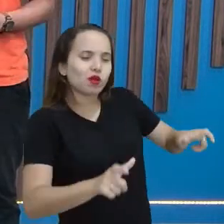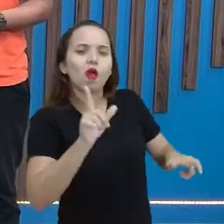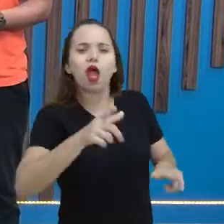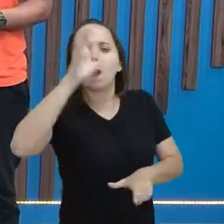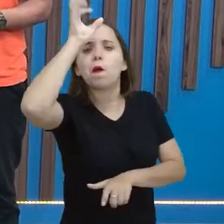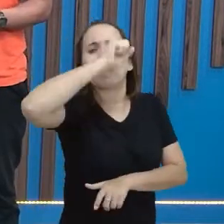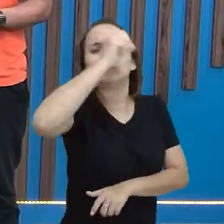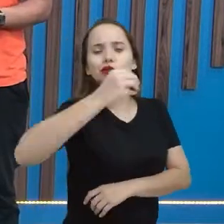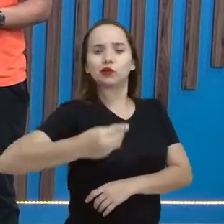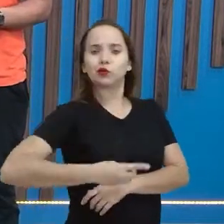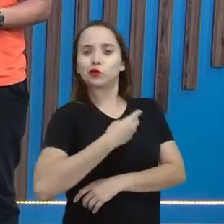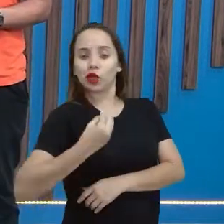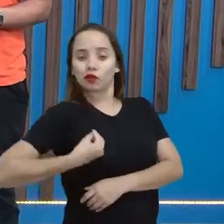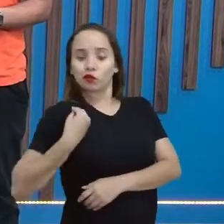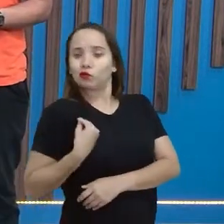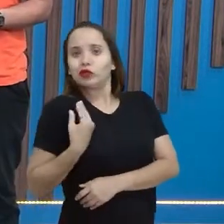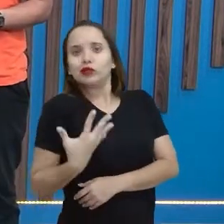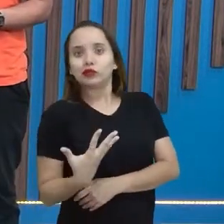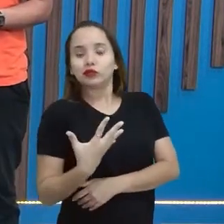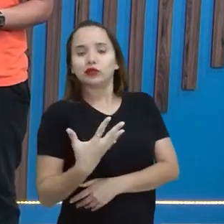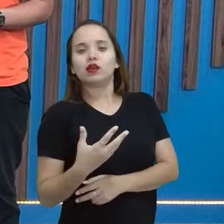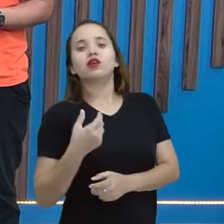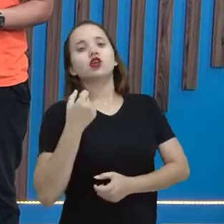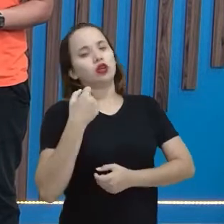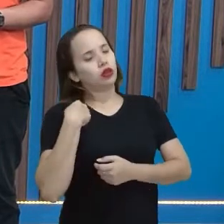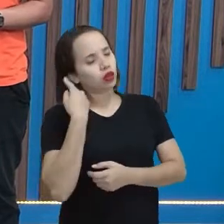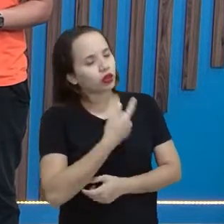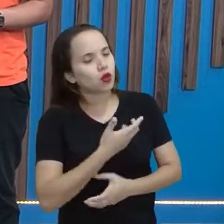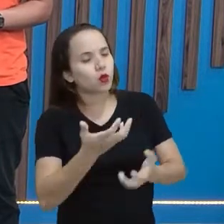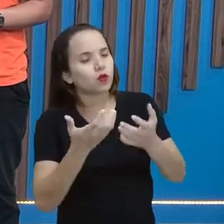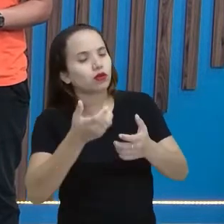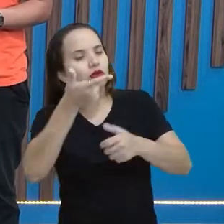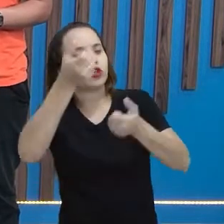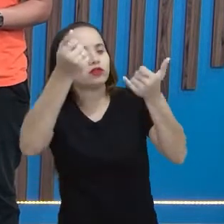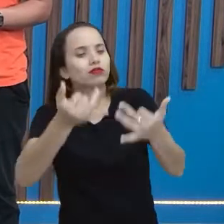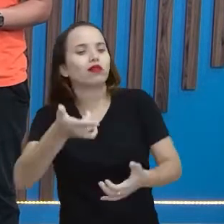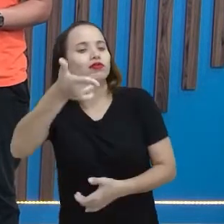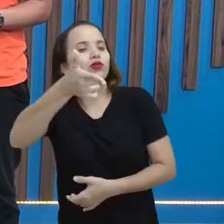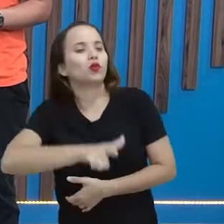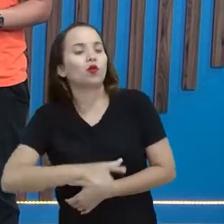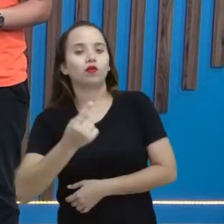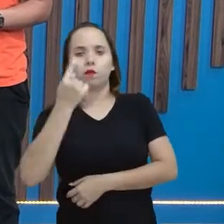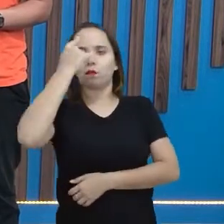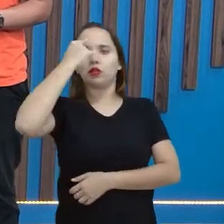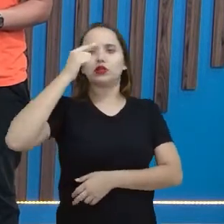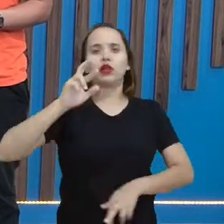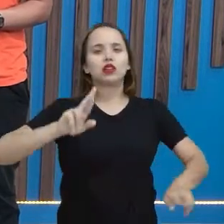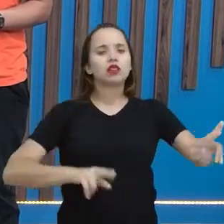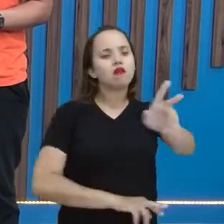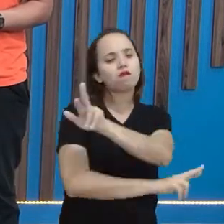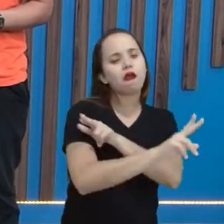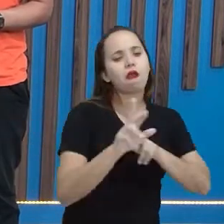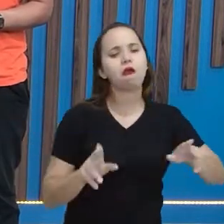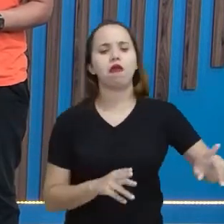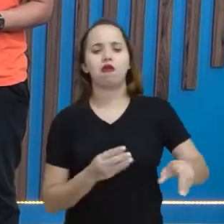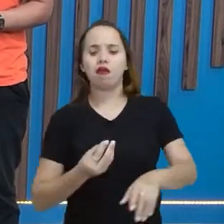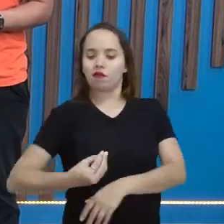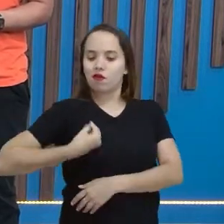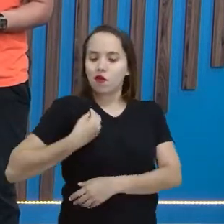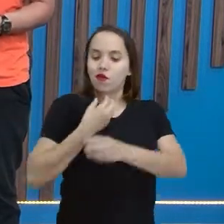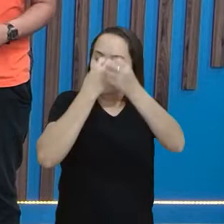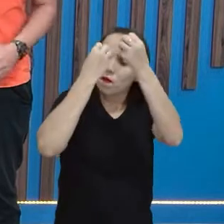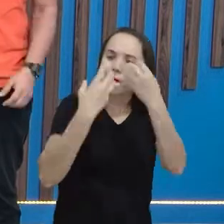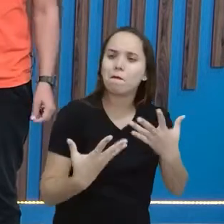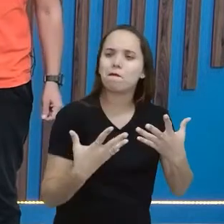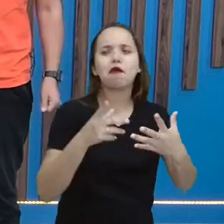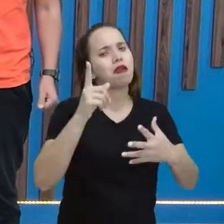dia a dia. E a gente repete o que a gente já trouxe antes. A gente pensar em diversidade, em diferenças, em poder conviver bem com as diferenças, de